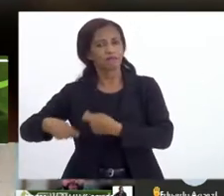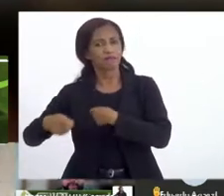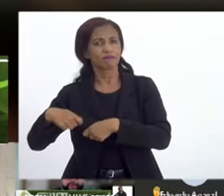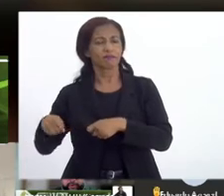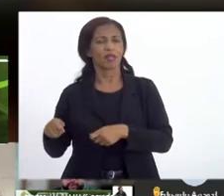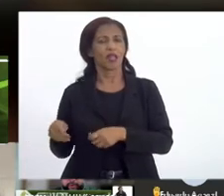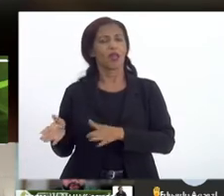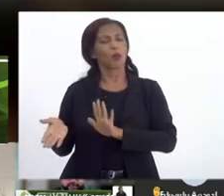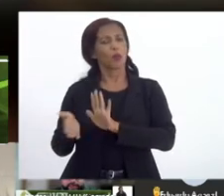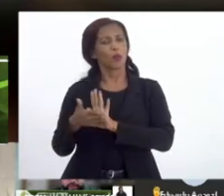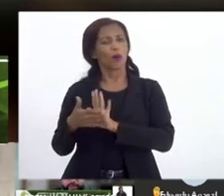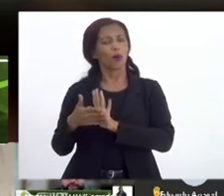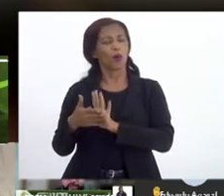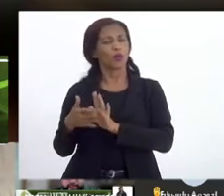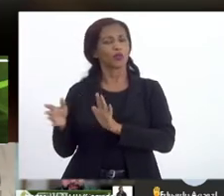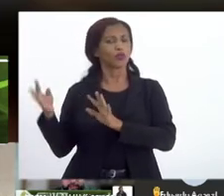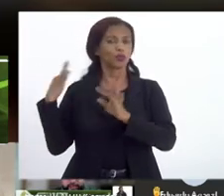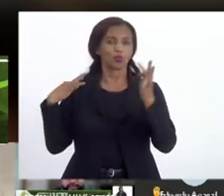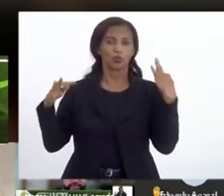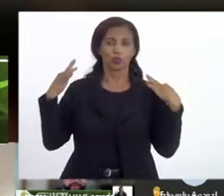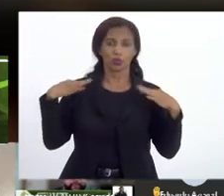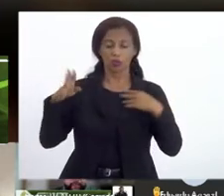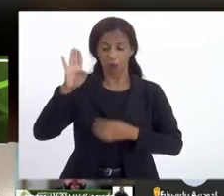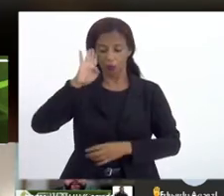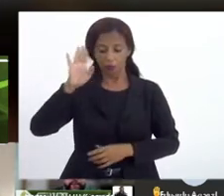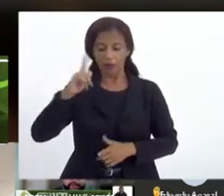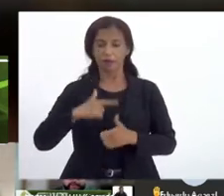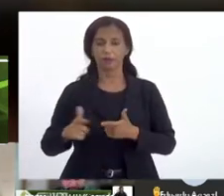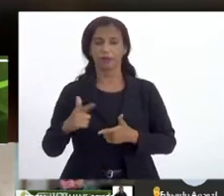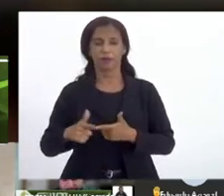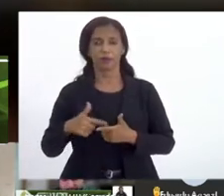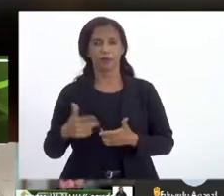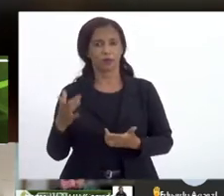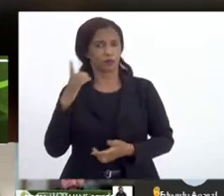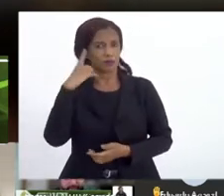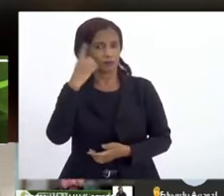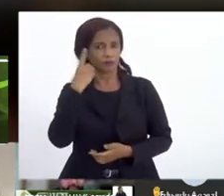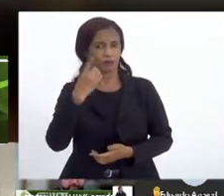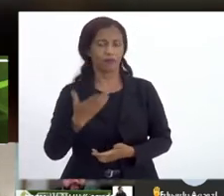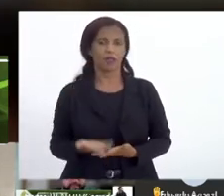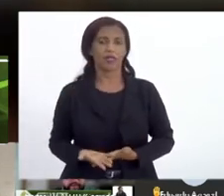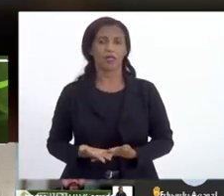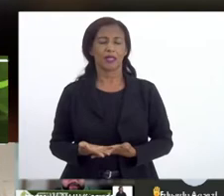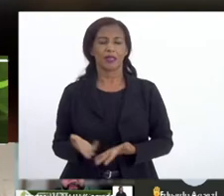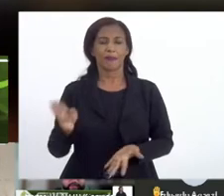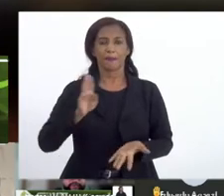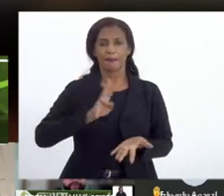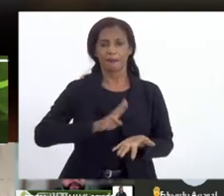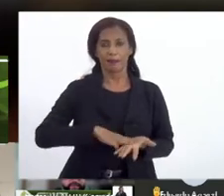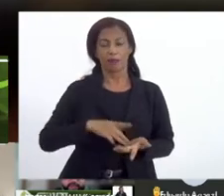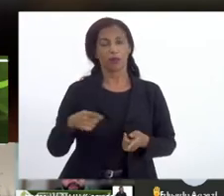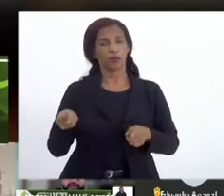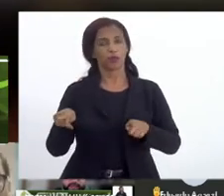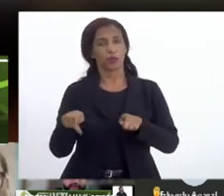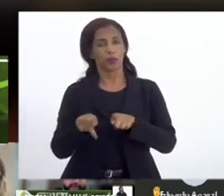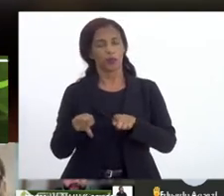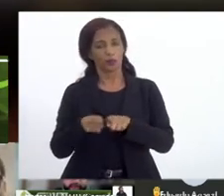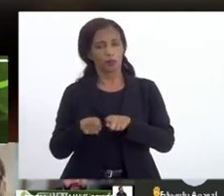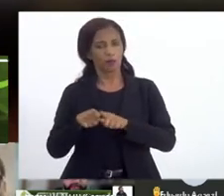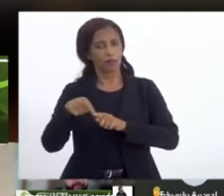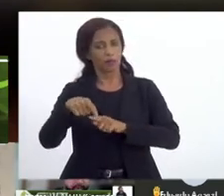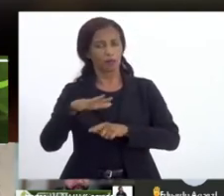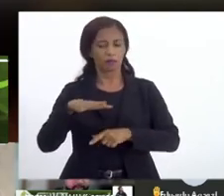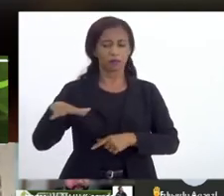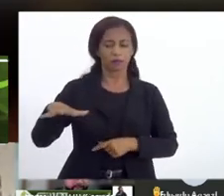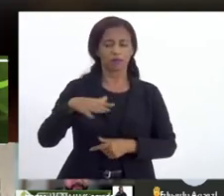os pacotes turísticos. Esse é o principal problema, deputados e membros do comissão e demais convidados, que a